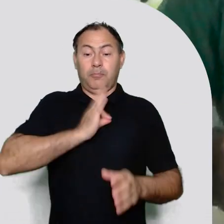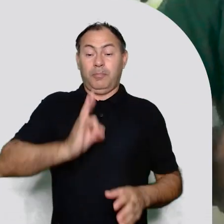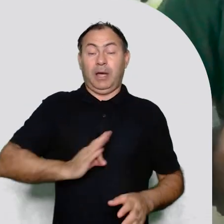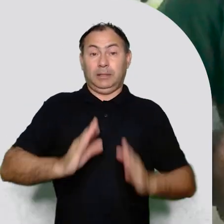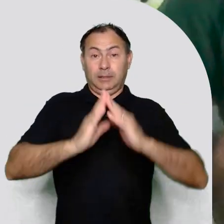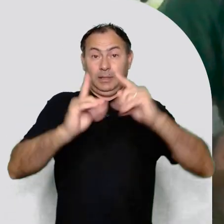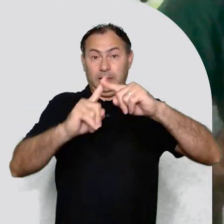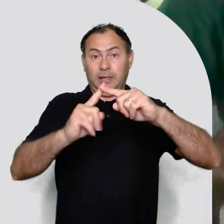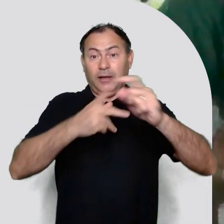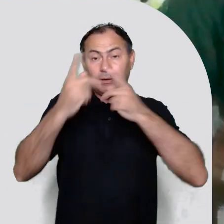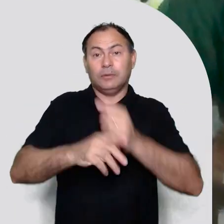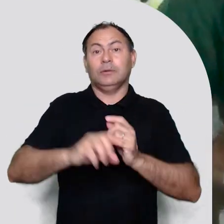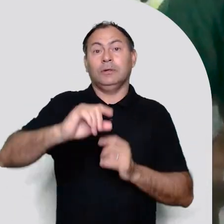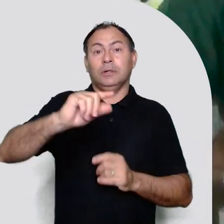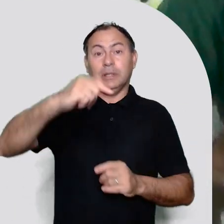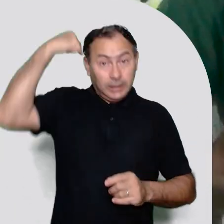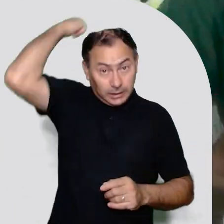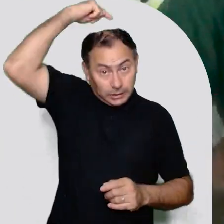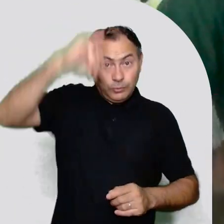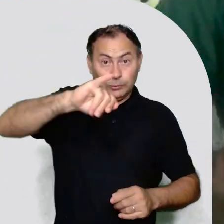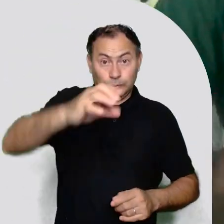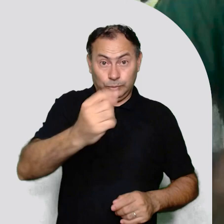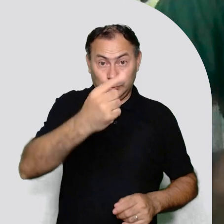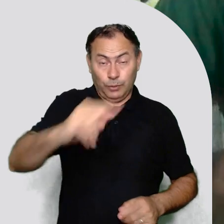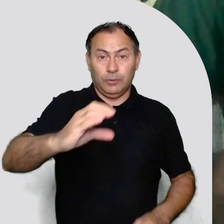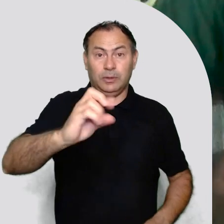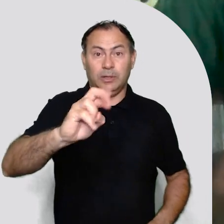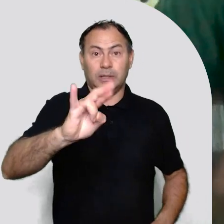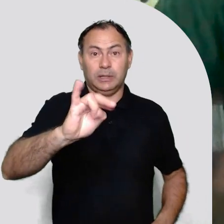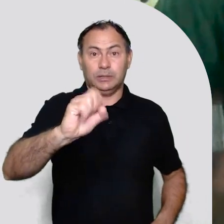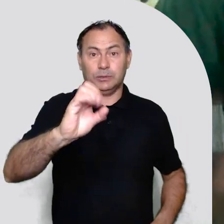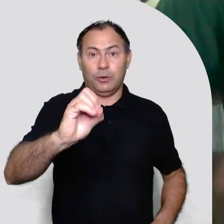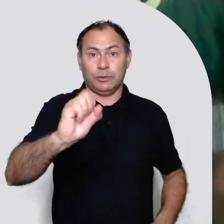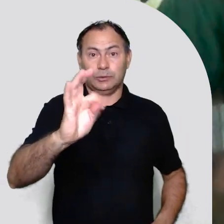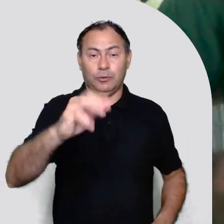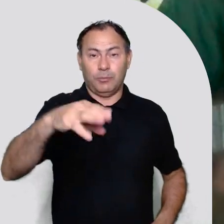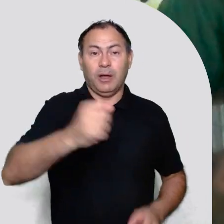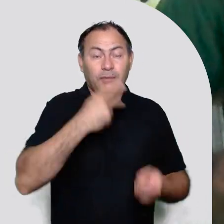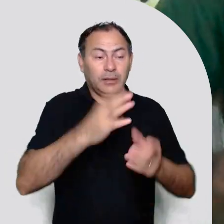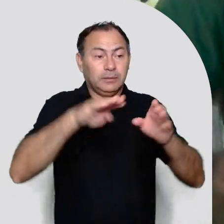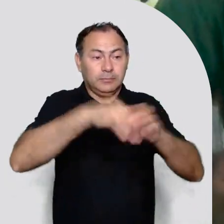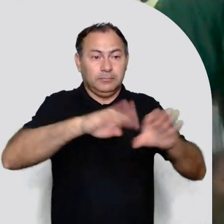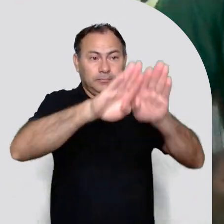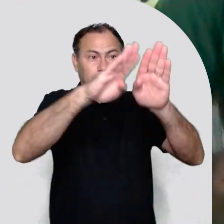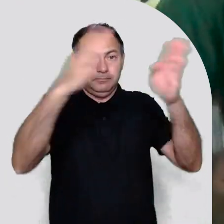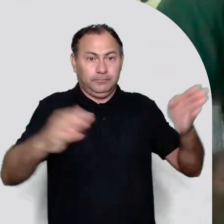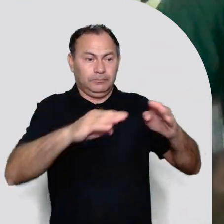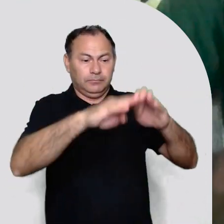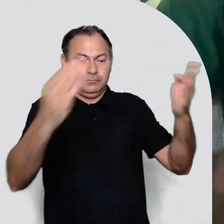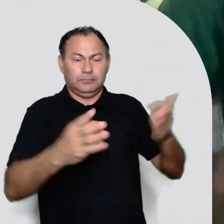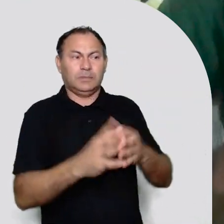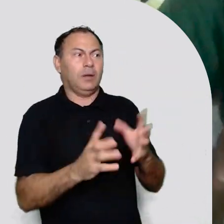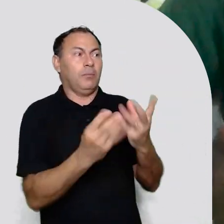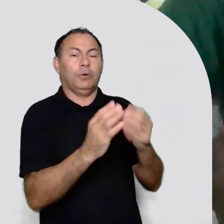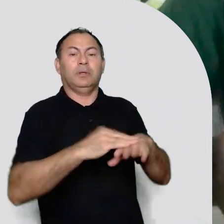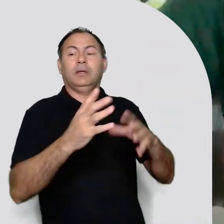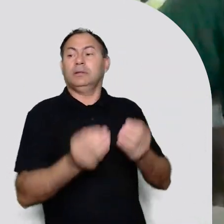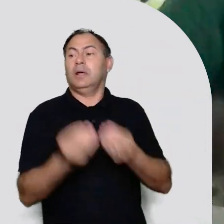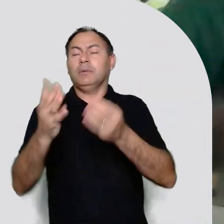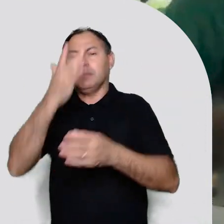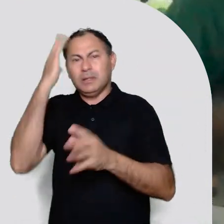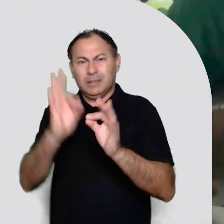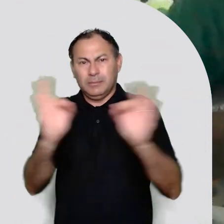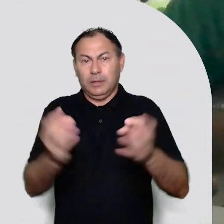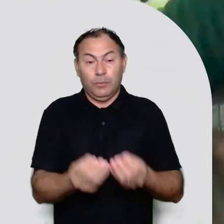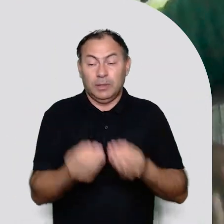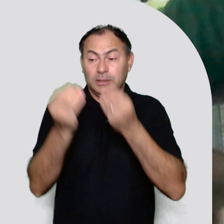da igreja, São João Crisóstomo, que o que tens no teu armário, no guarda-roupa de excedente, não é seu, é do pobre. E